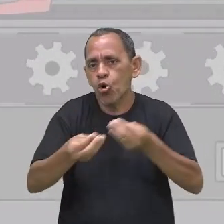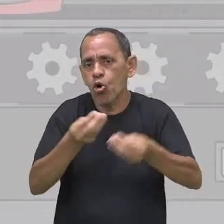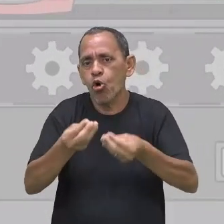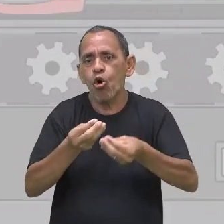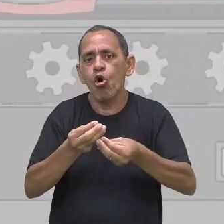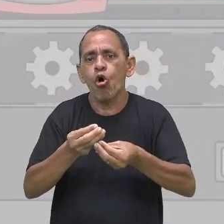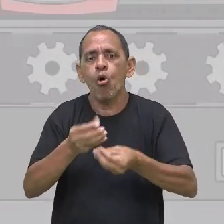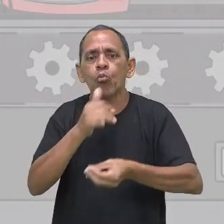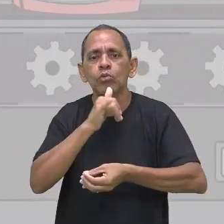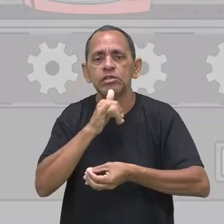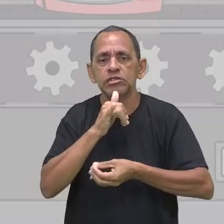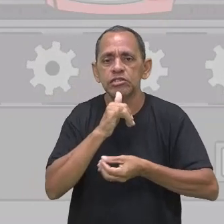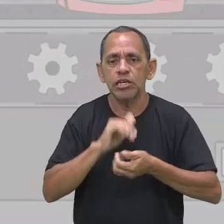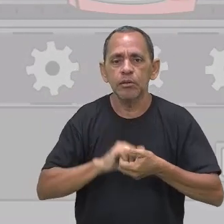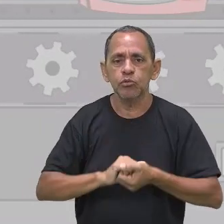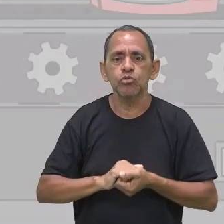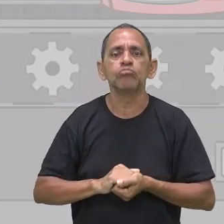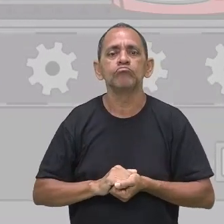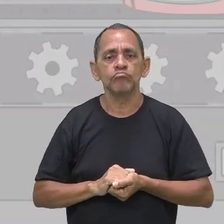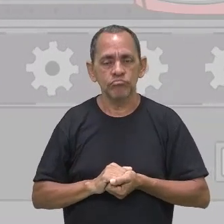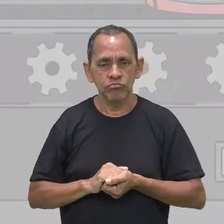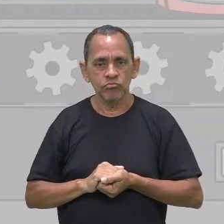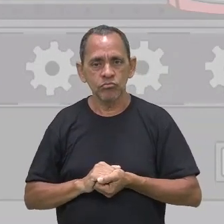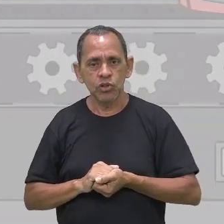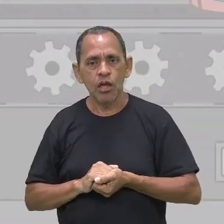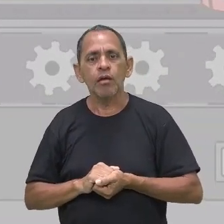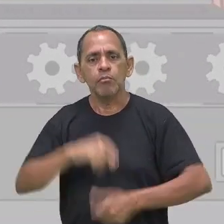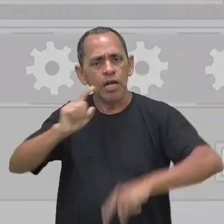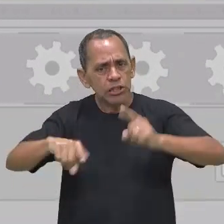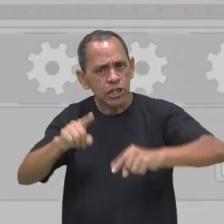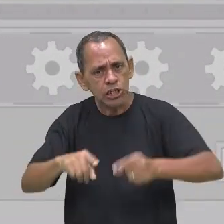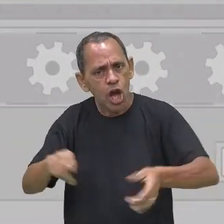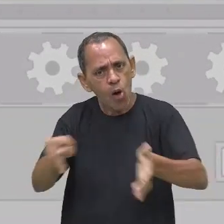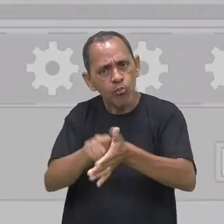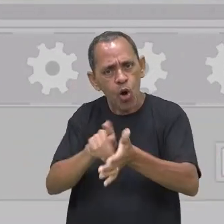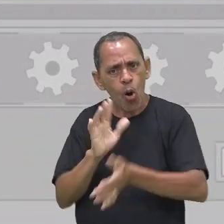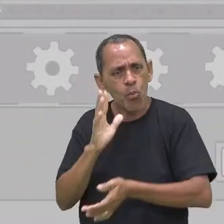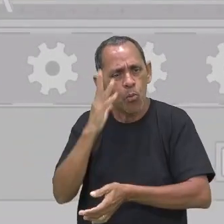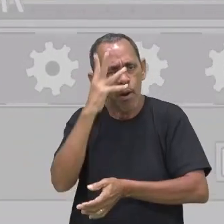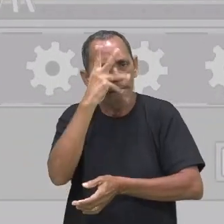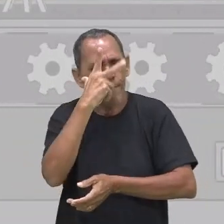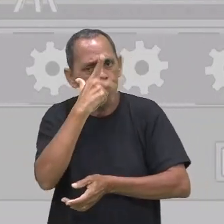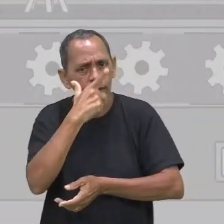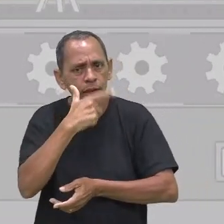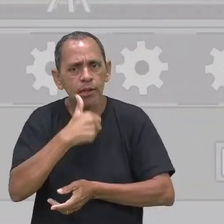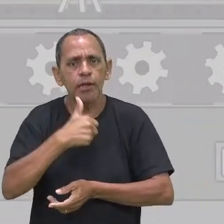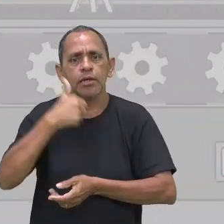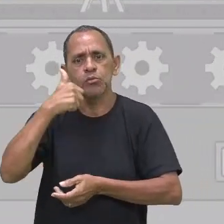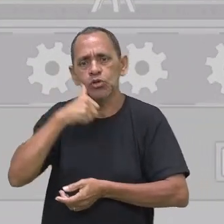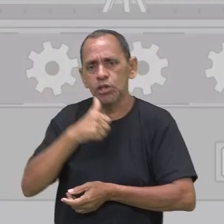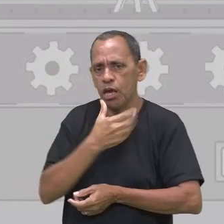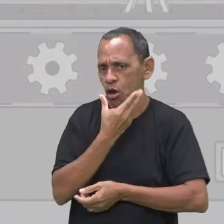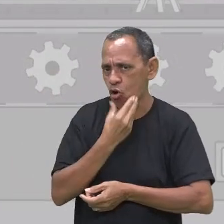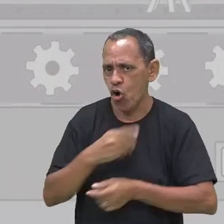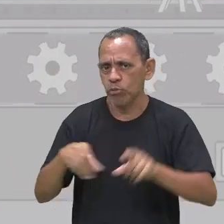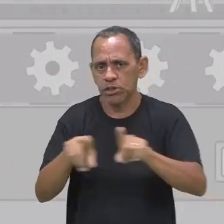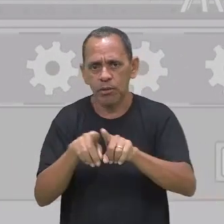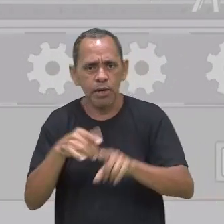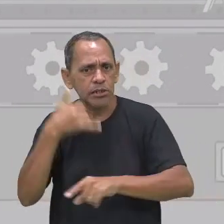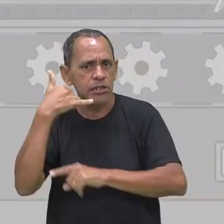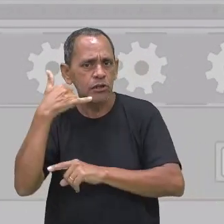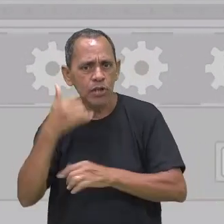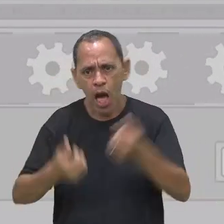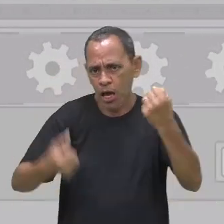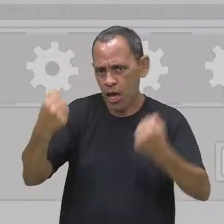da indústria de cosmético, da indústria de carro, da indústria de televisor, da indústria de celular, né? Então a indústria